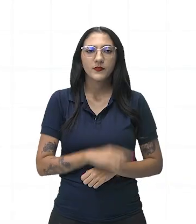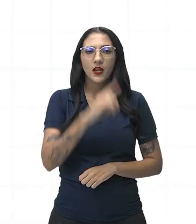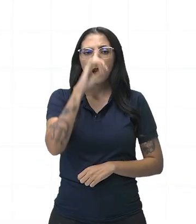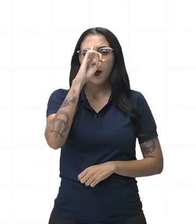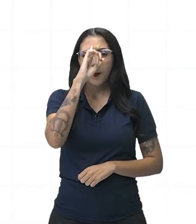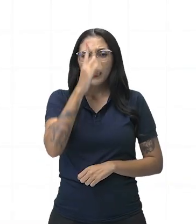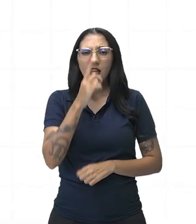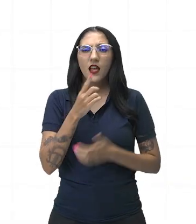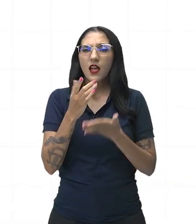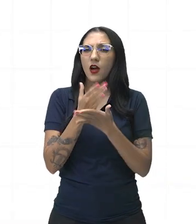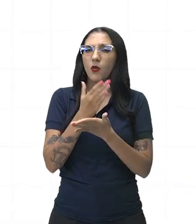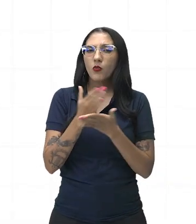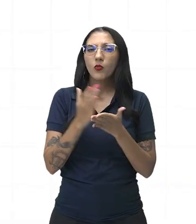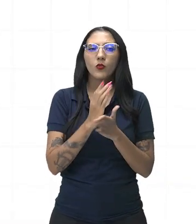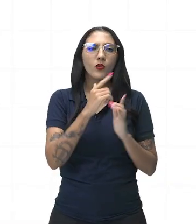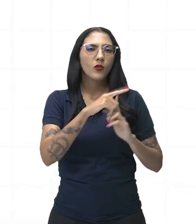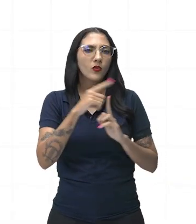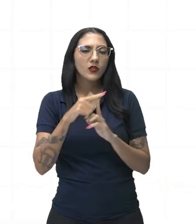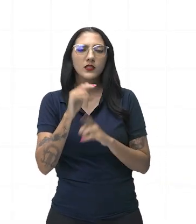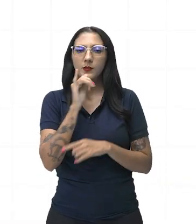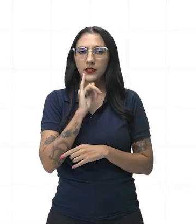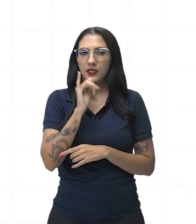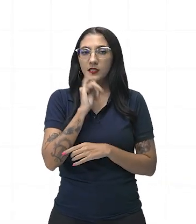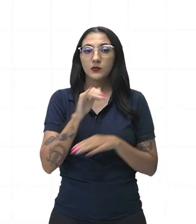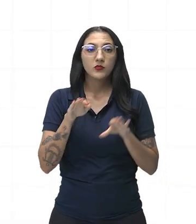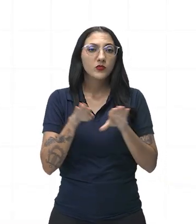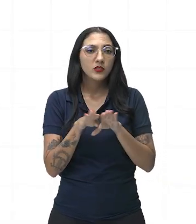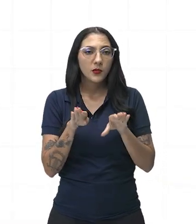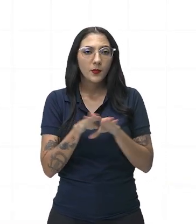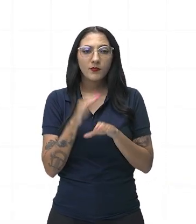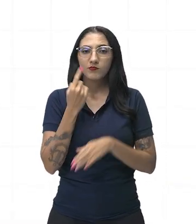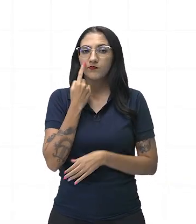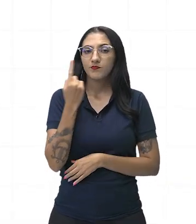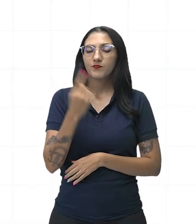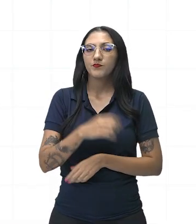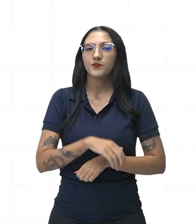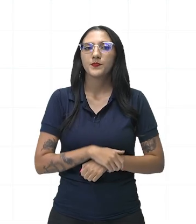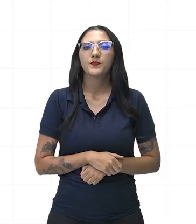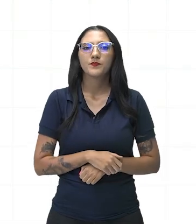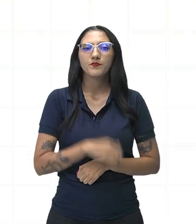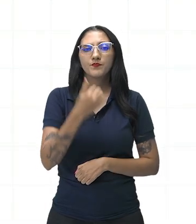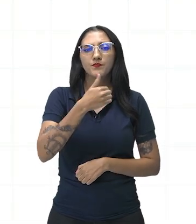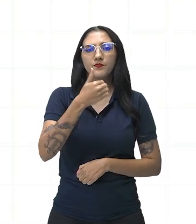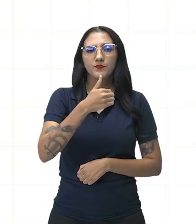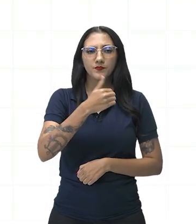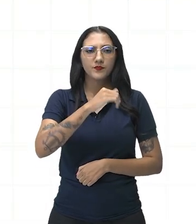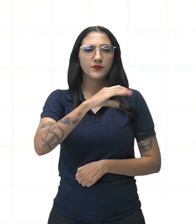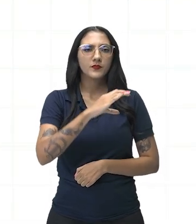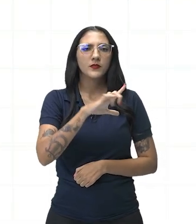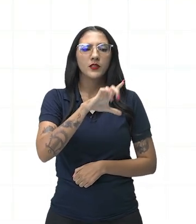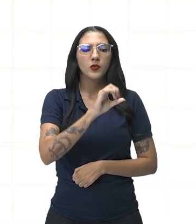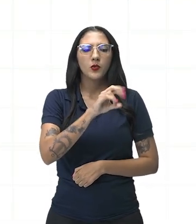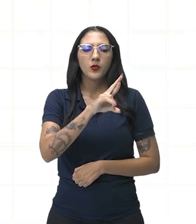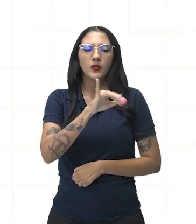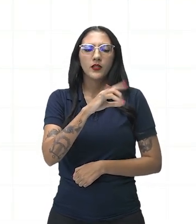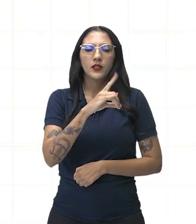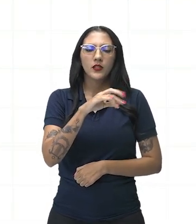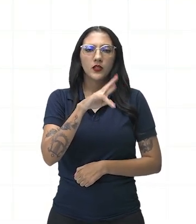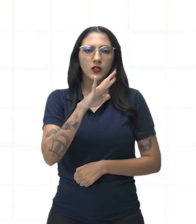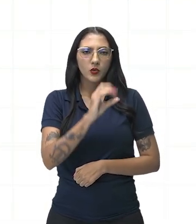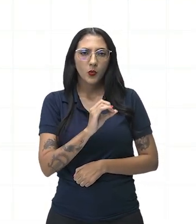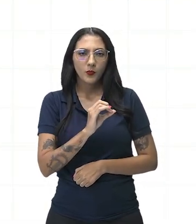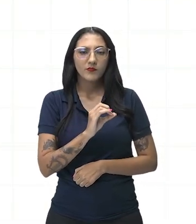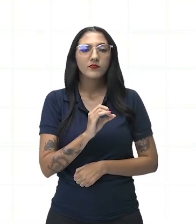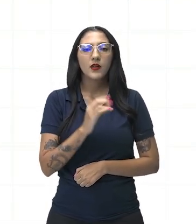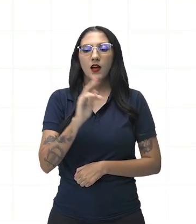ácidos, vamos observar? Temos aqui o ácido clorídrico, que é na sua fórmula HCl. Onde ele